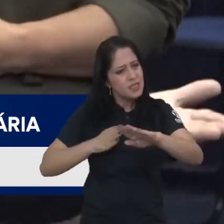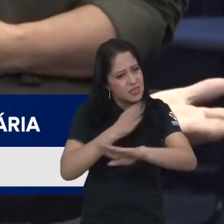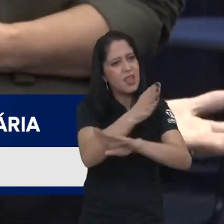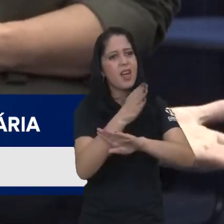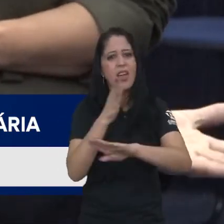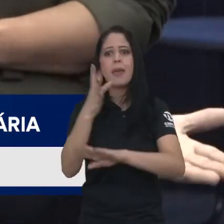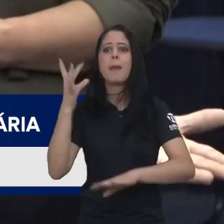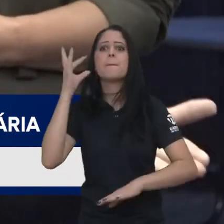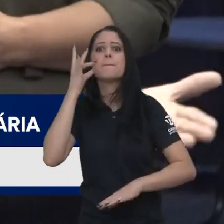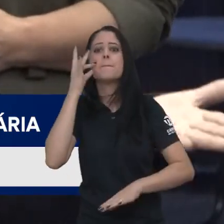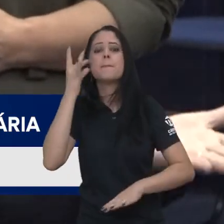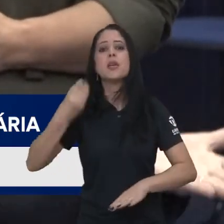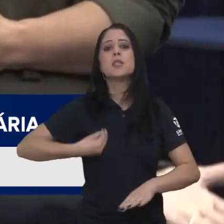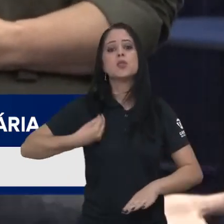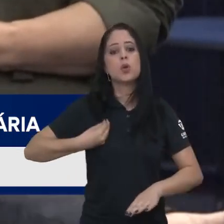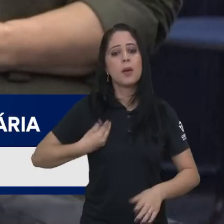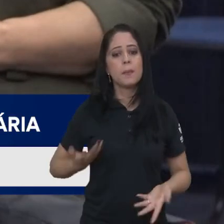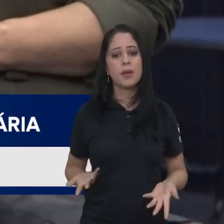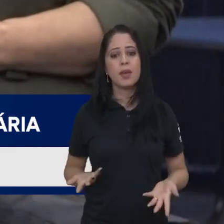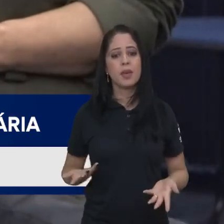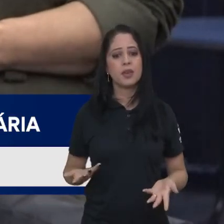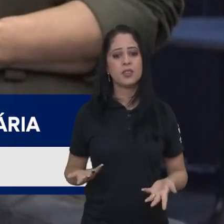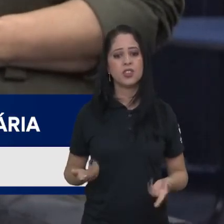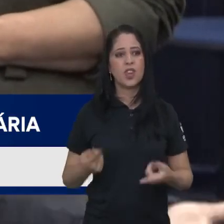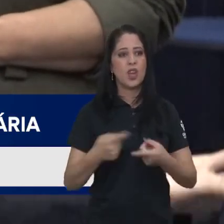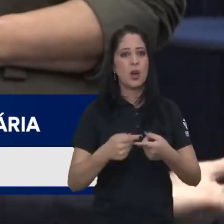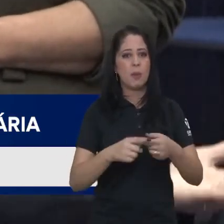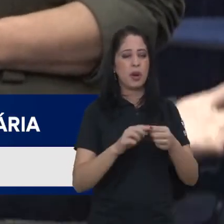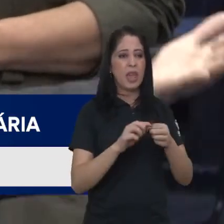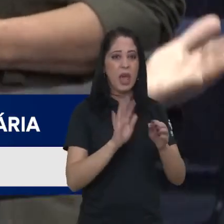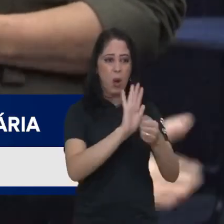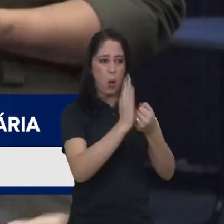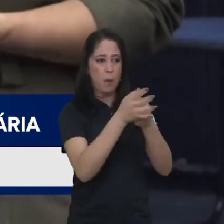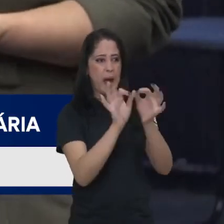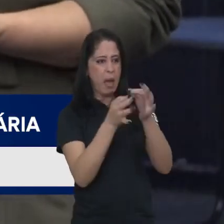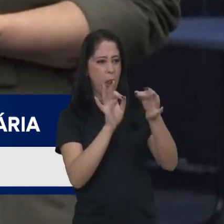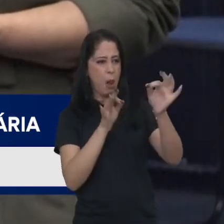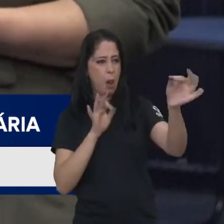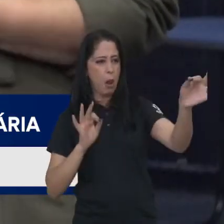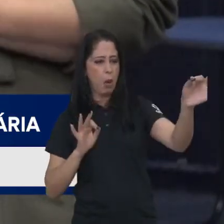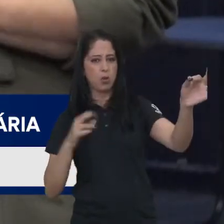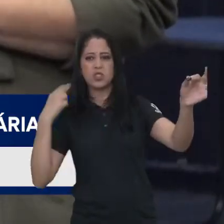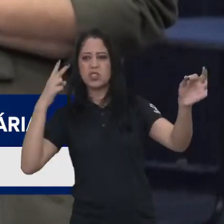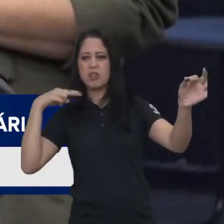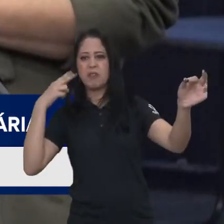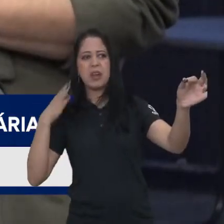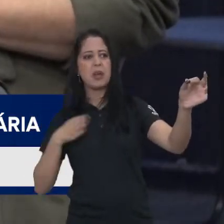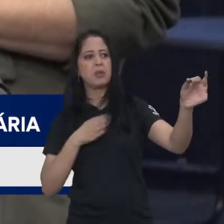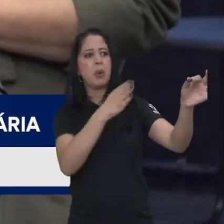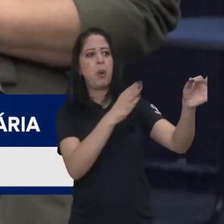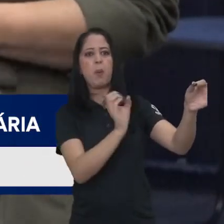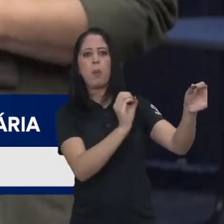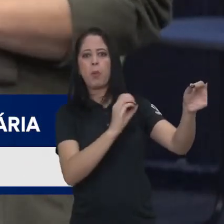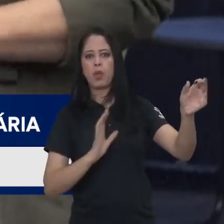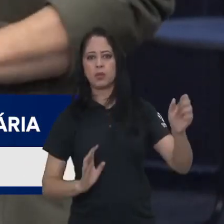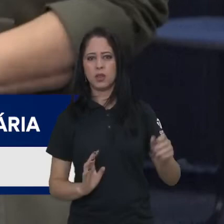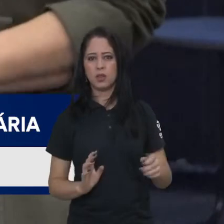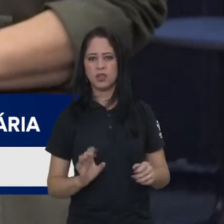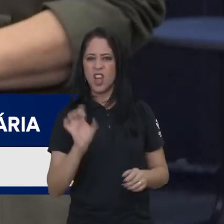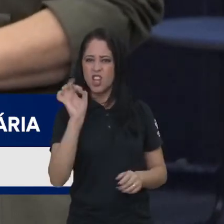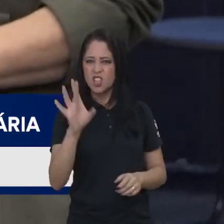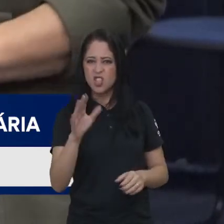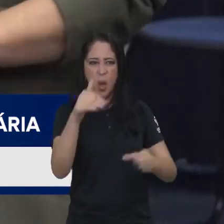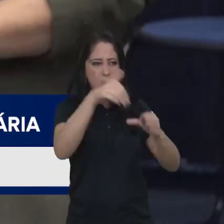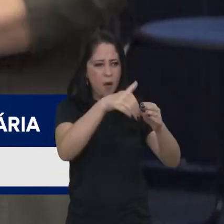que esses bairros nenhum vereador vai visitar, conhecer a população. Então, que não vão só na época da